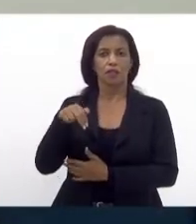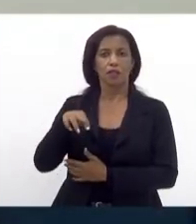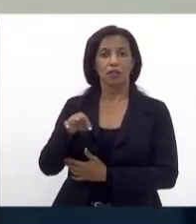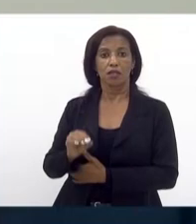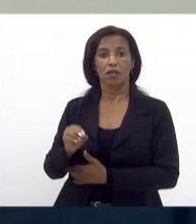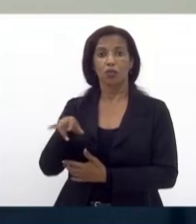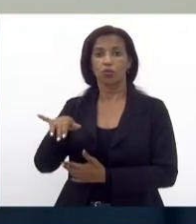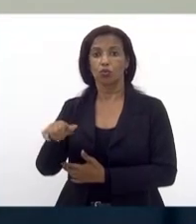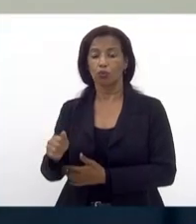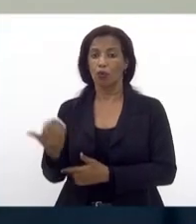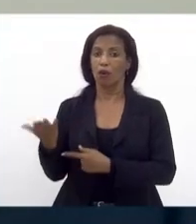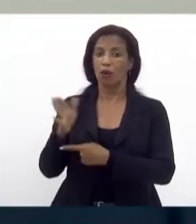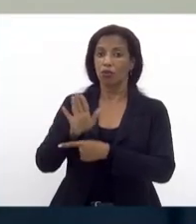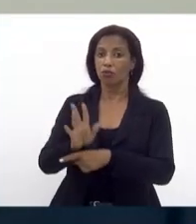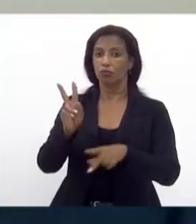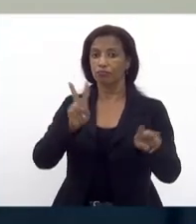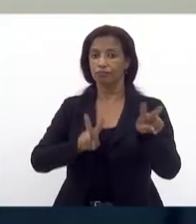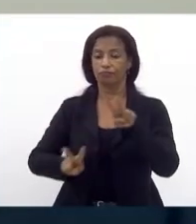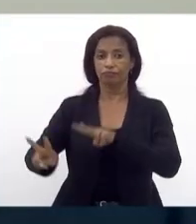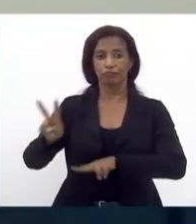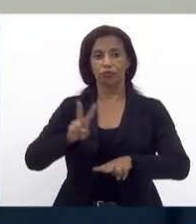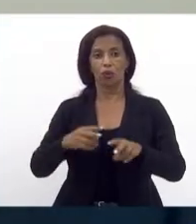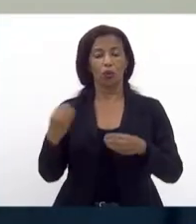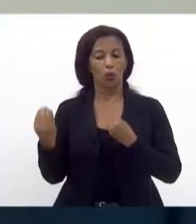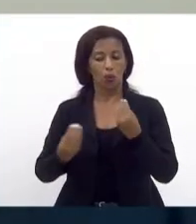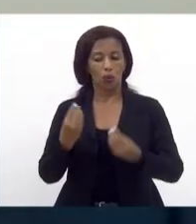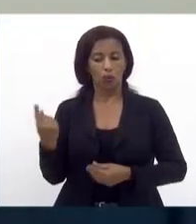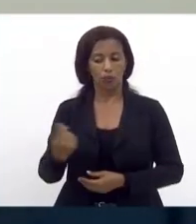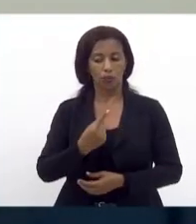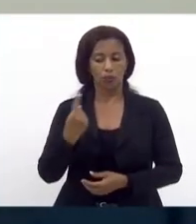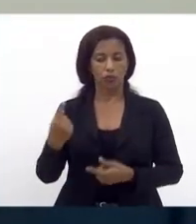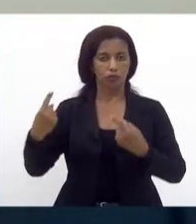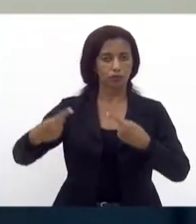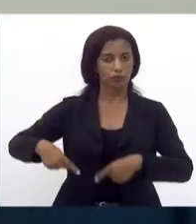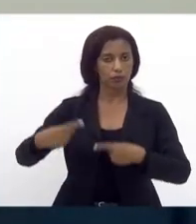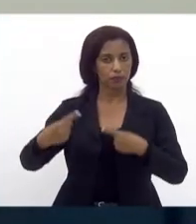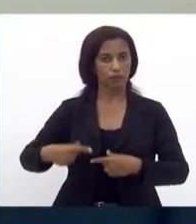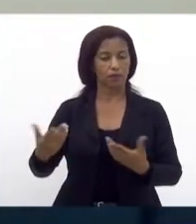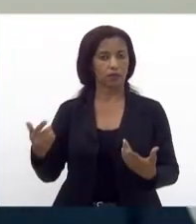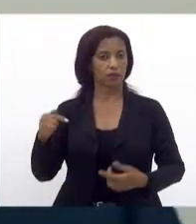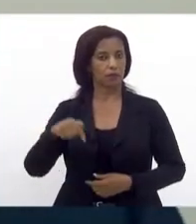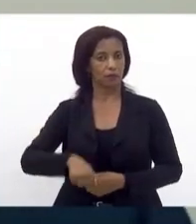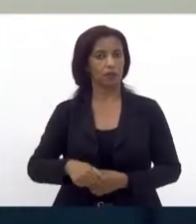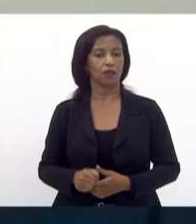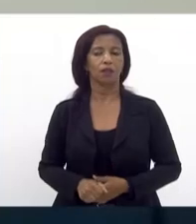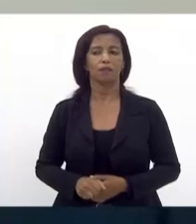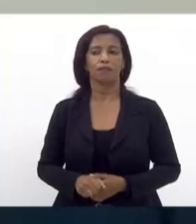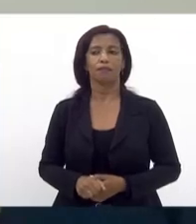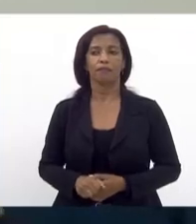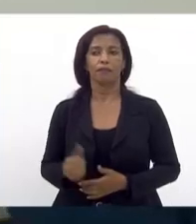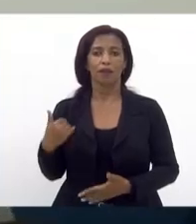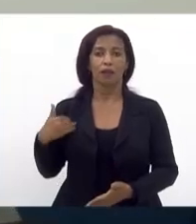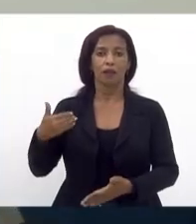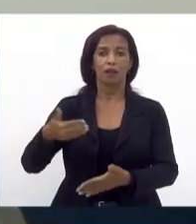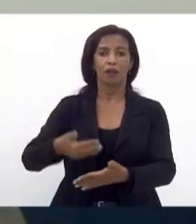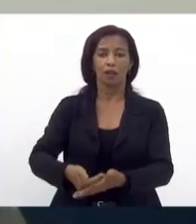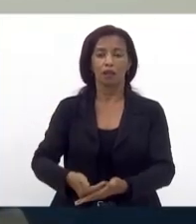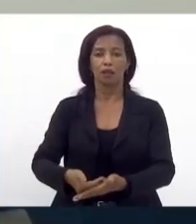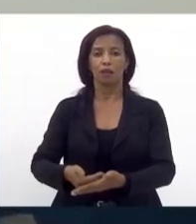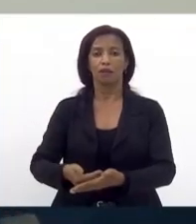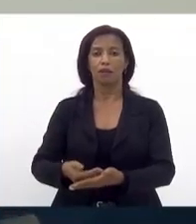vem, contemple essa visão, como nós estamos debatendo aqui e levando a